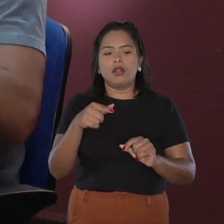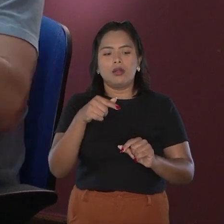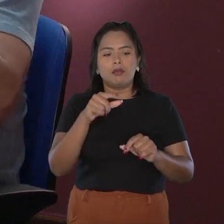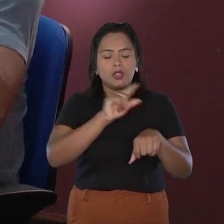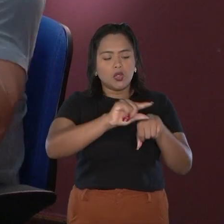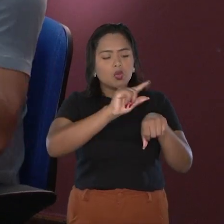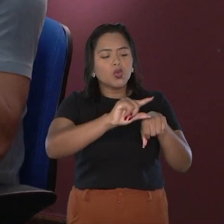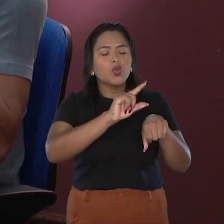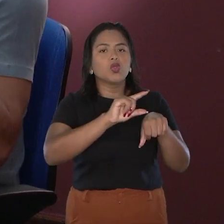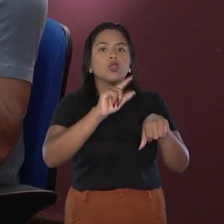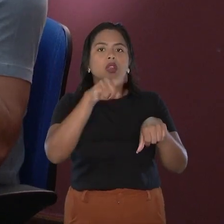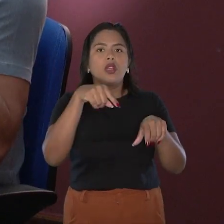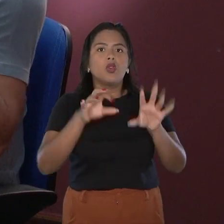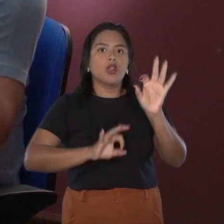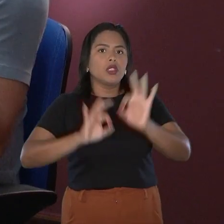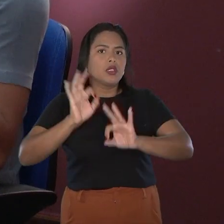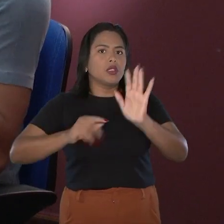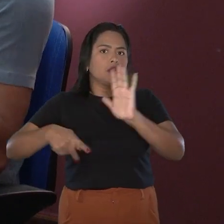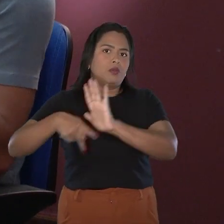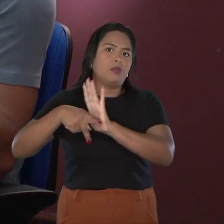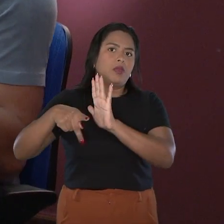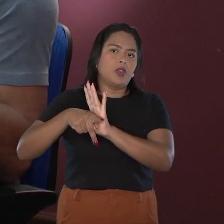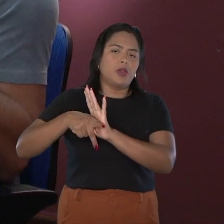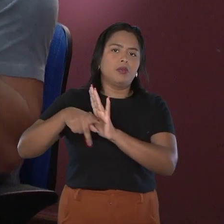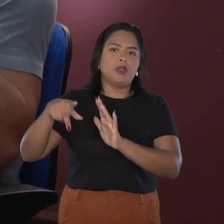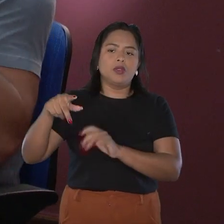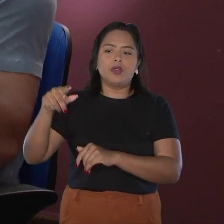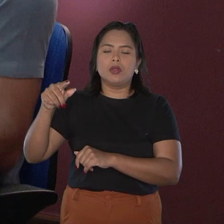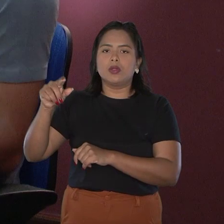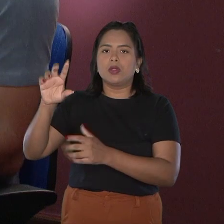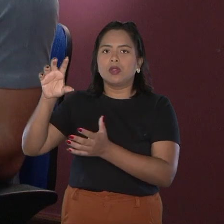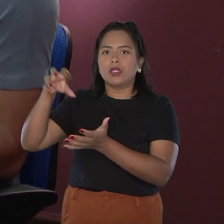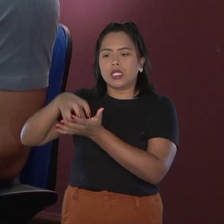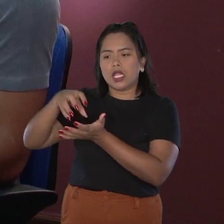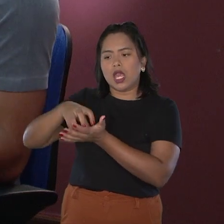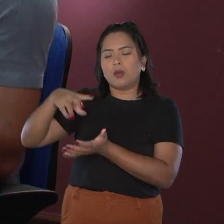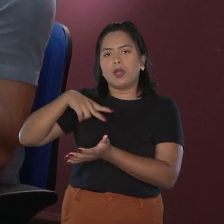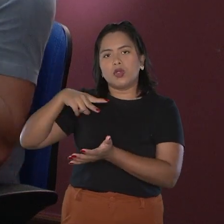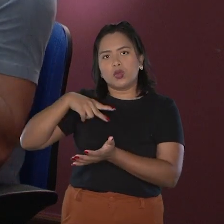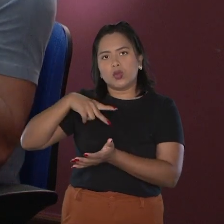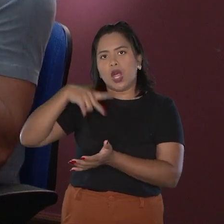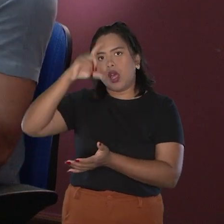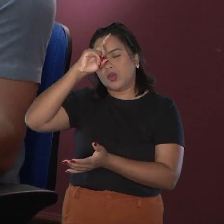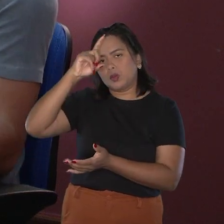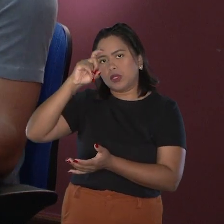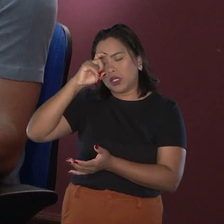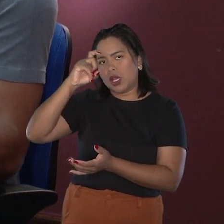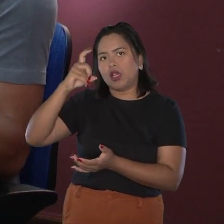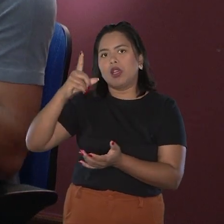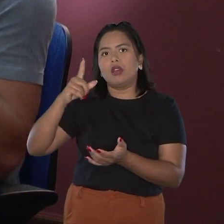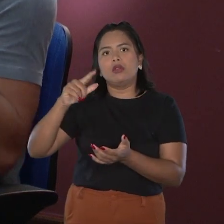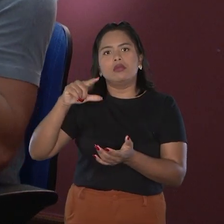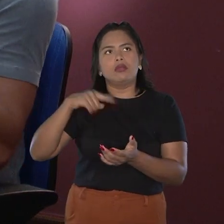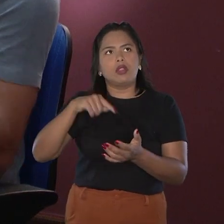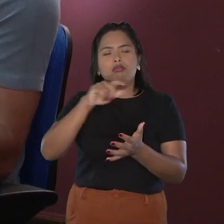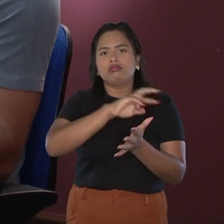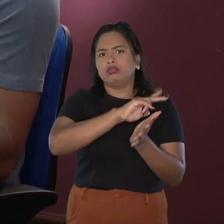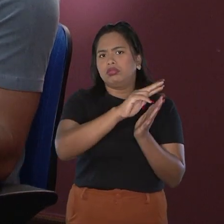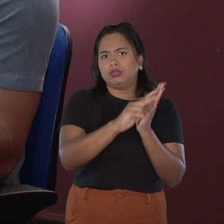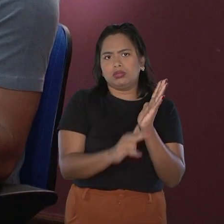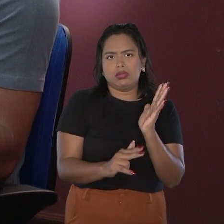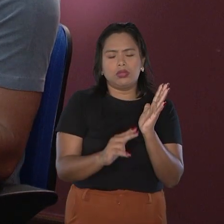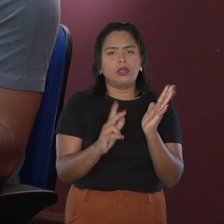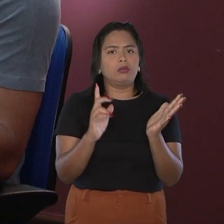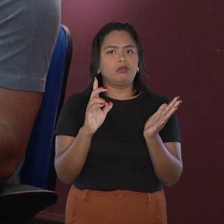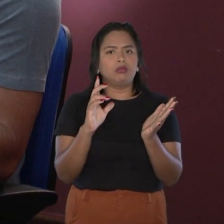confirmadas a clínica sentidos ao Instituto potencialize o Claretiano a Clínica